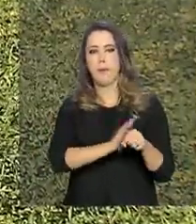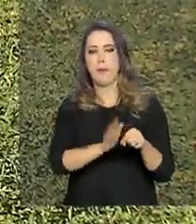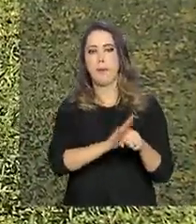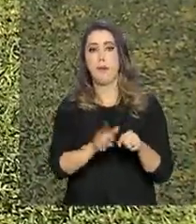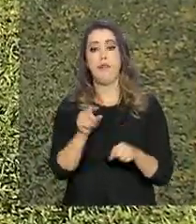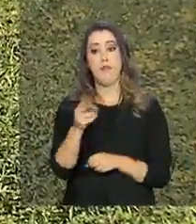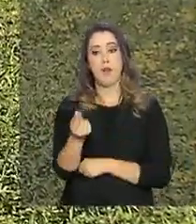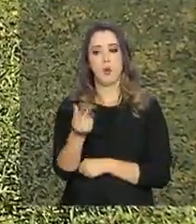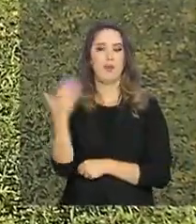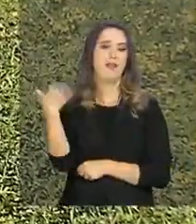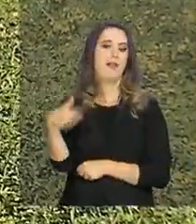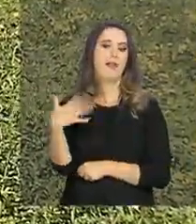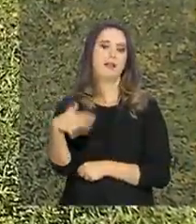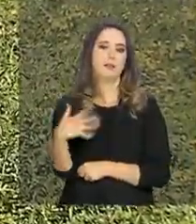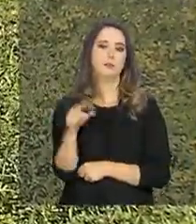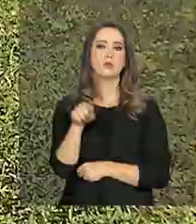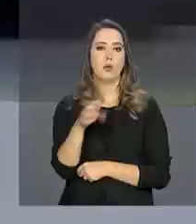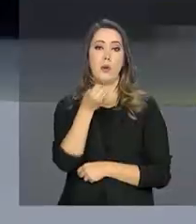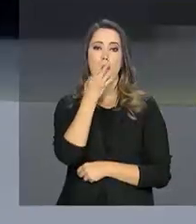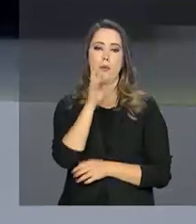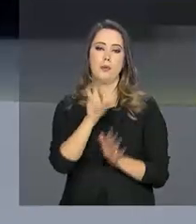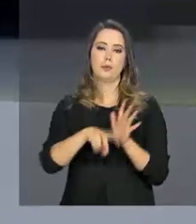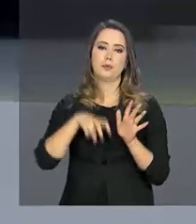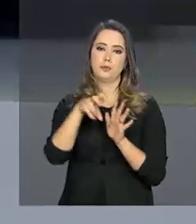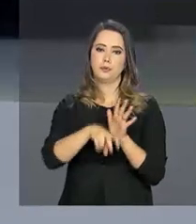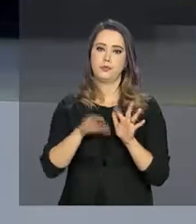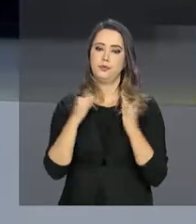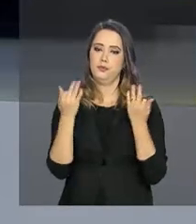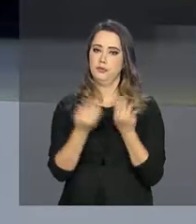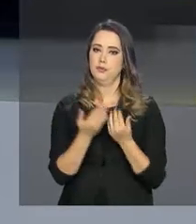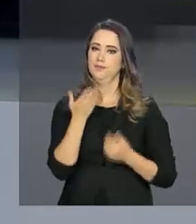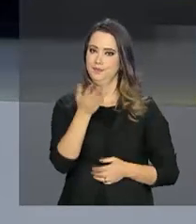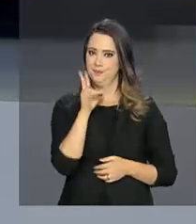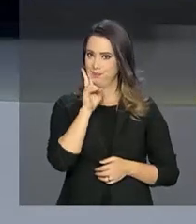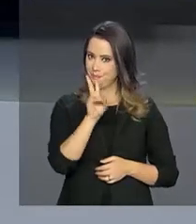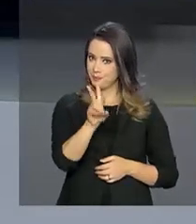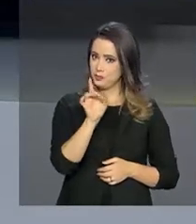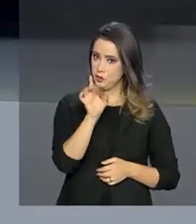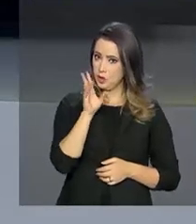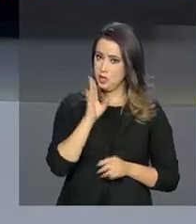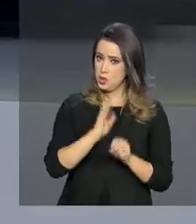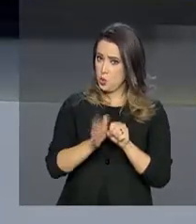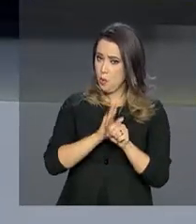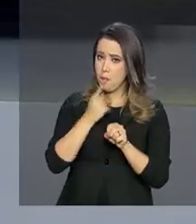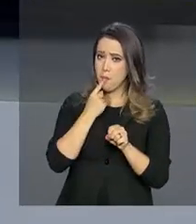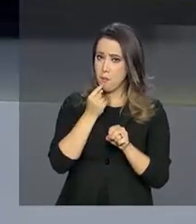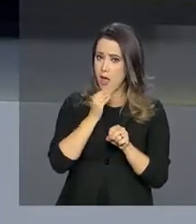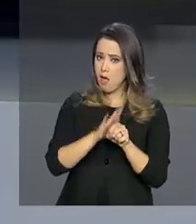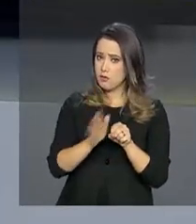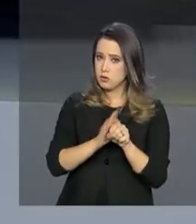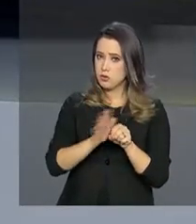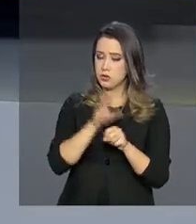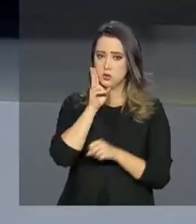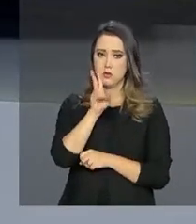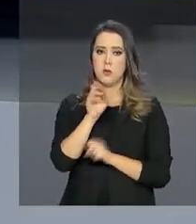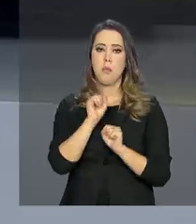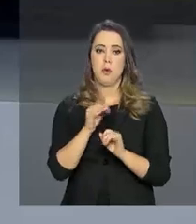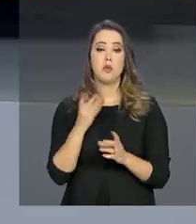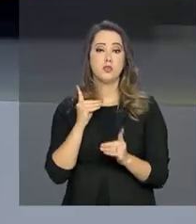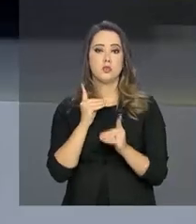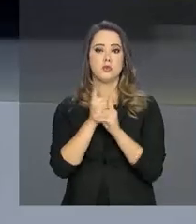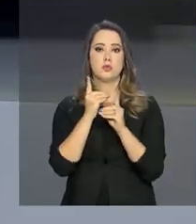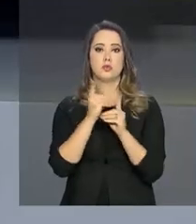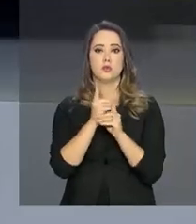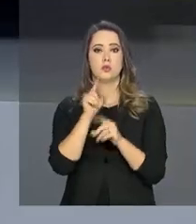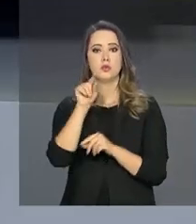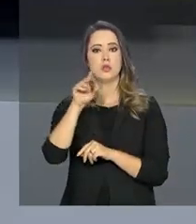agricultura familiar é uma excelente opção e olha só esse tomate que a gente viu aí na reportagem já pode ser encontrado